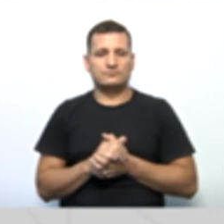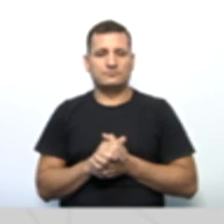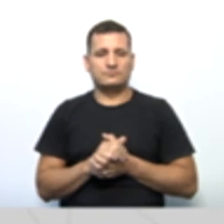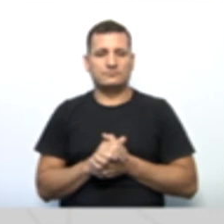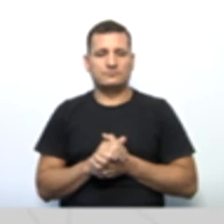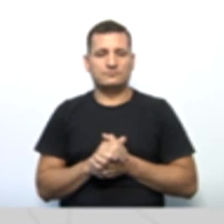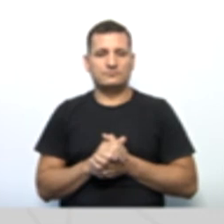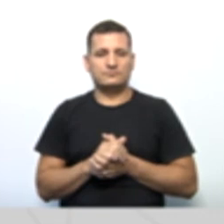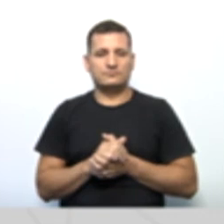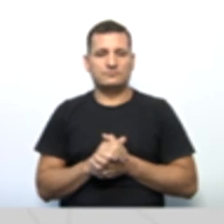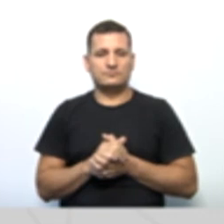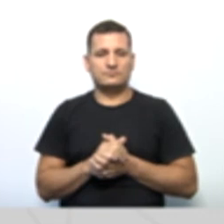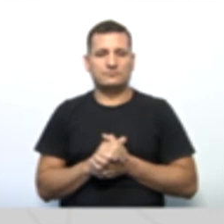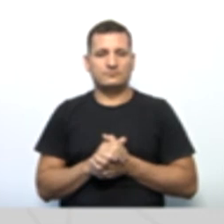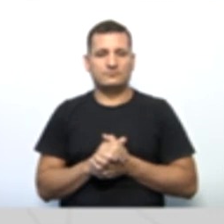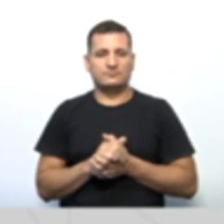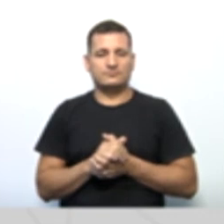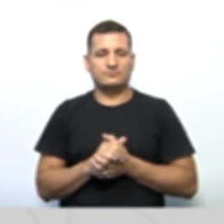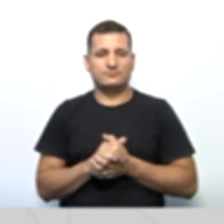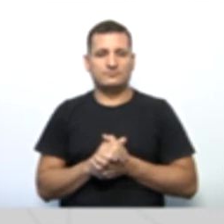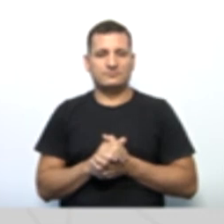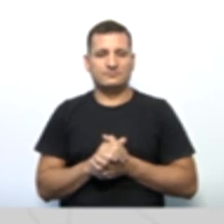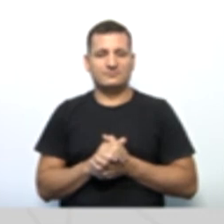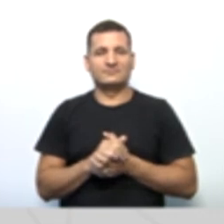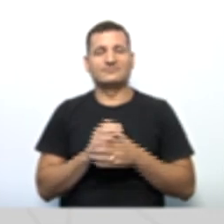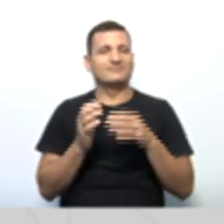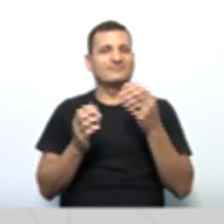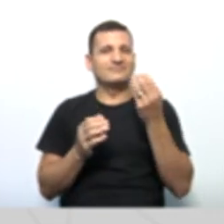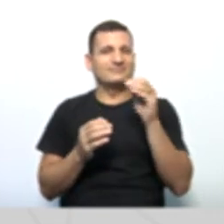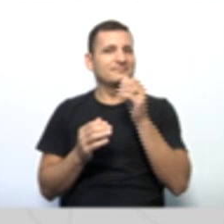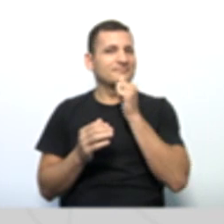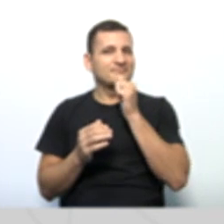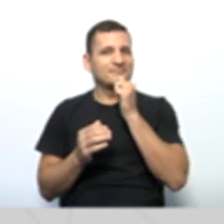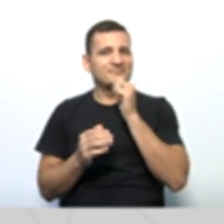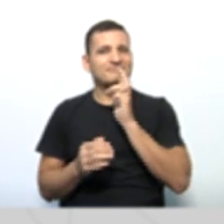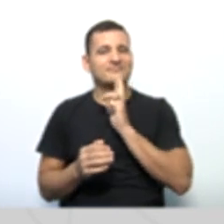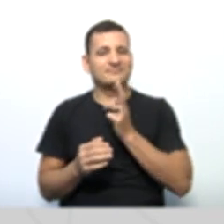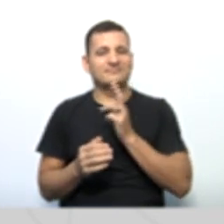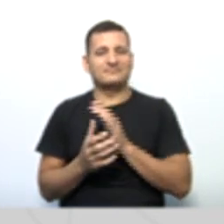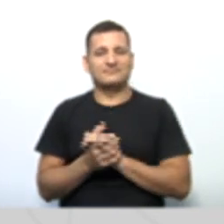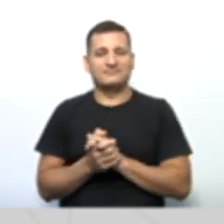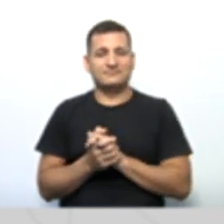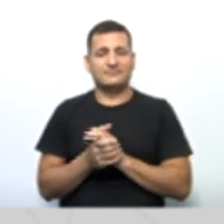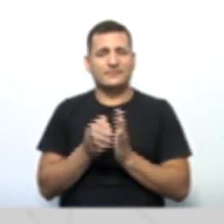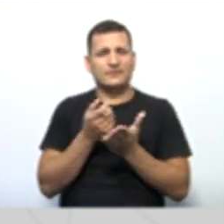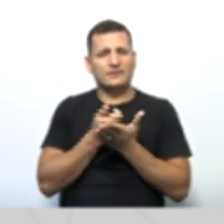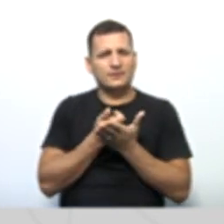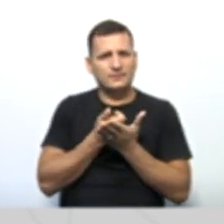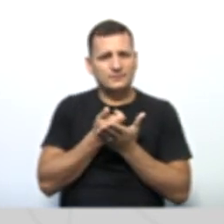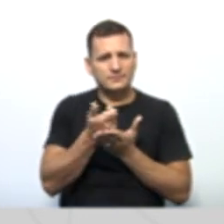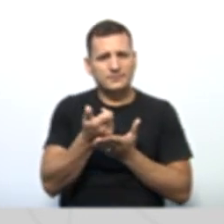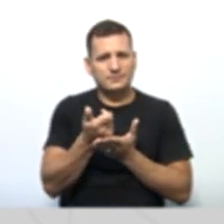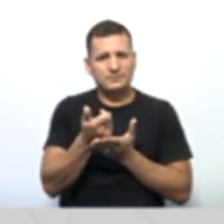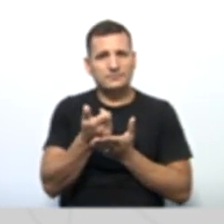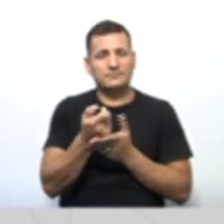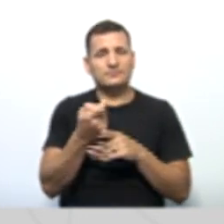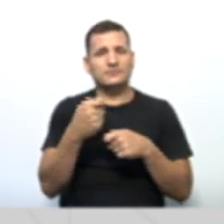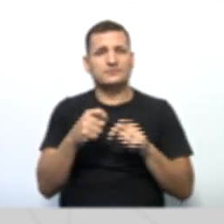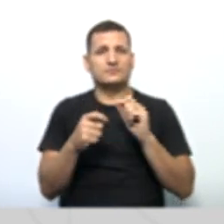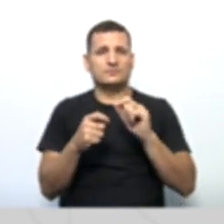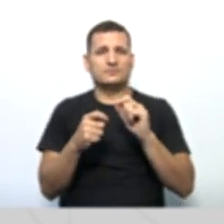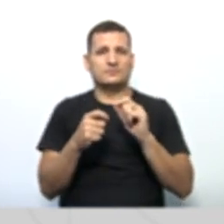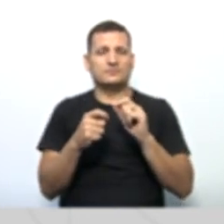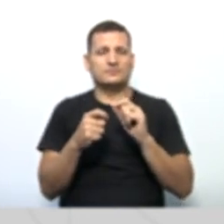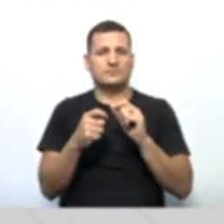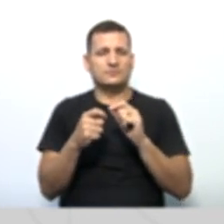spoiler. Segura. Não, professor, não coloca ainda a resposta. A ação deve ser tomada pelo dever, isto